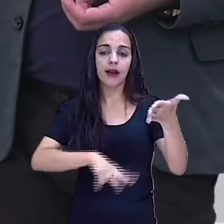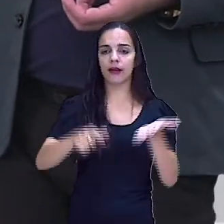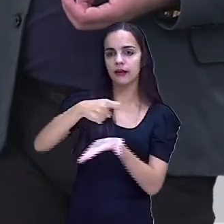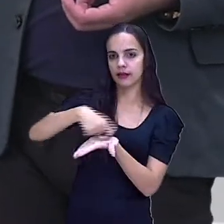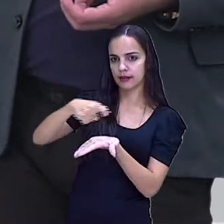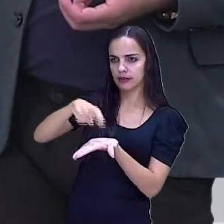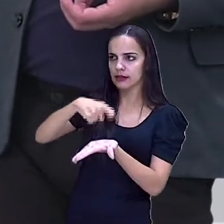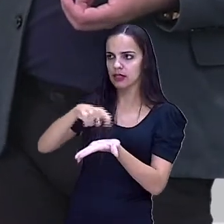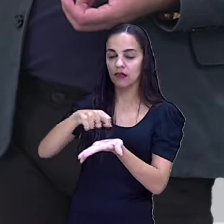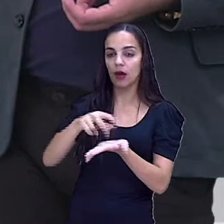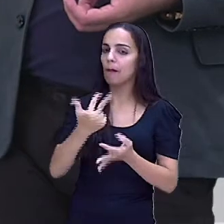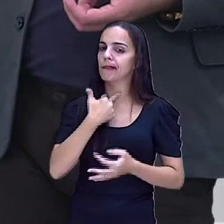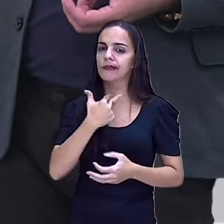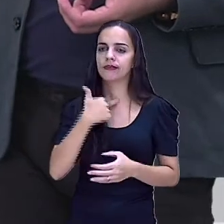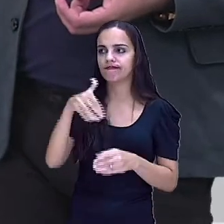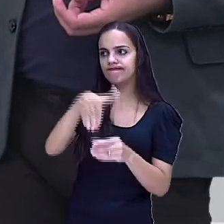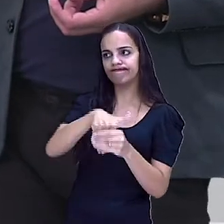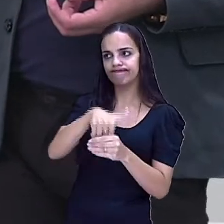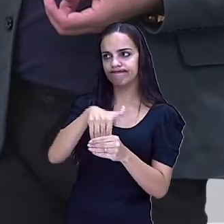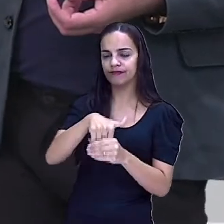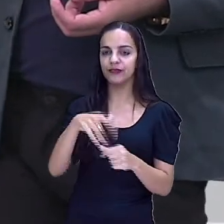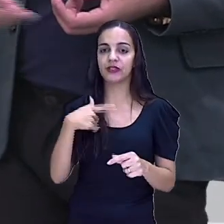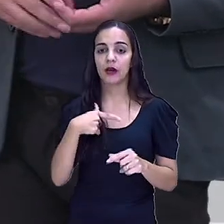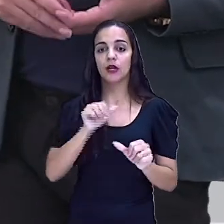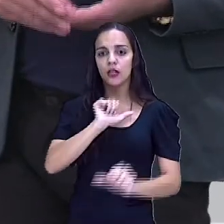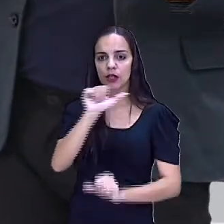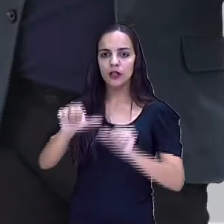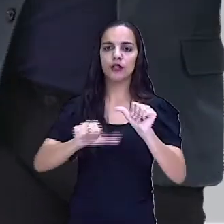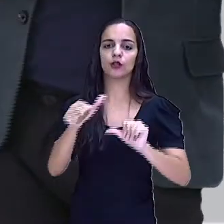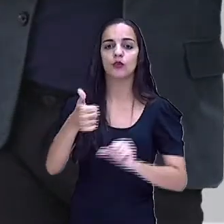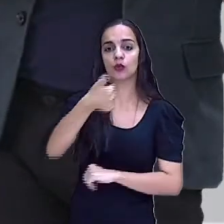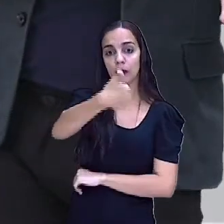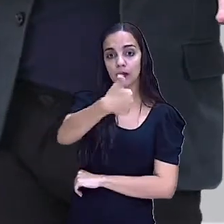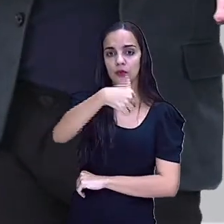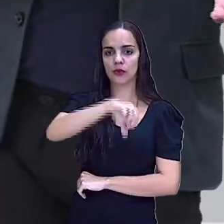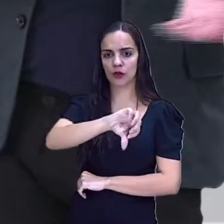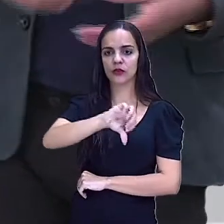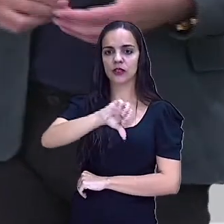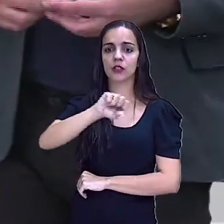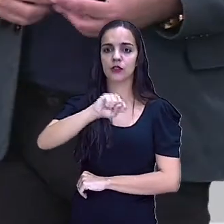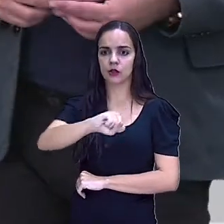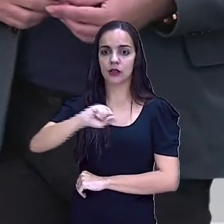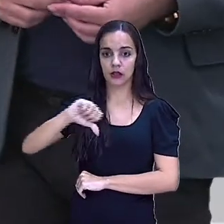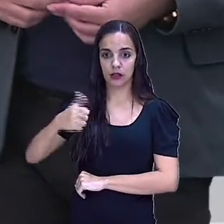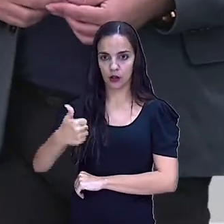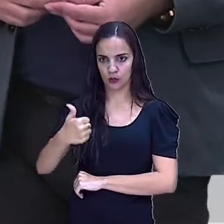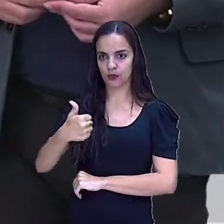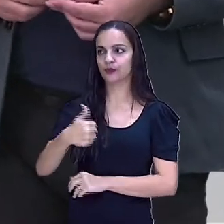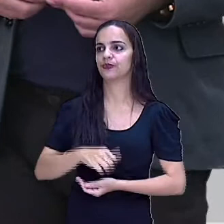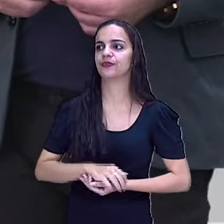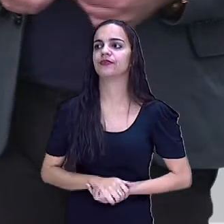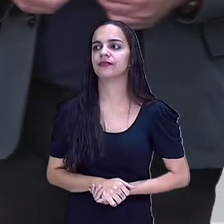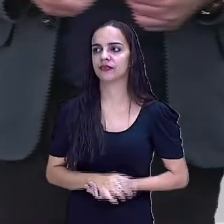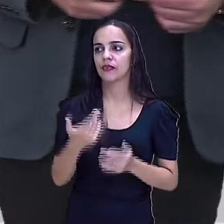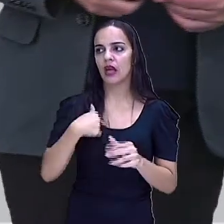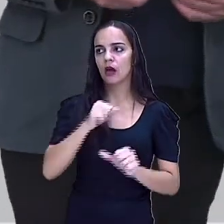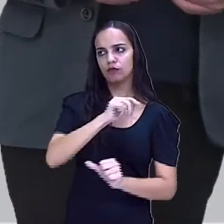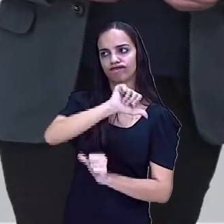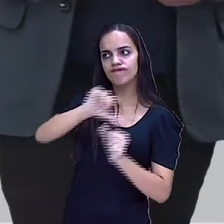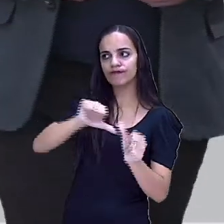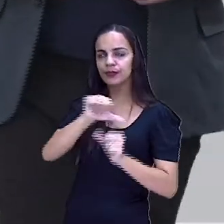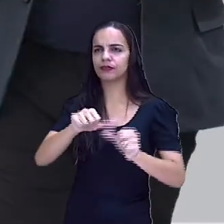o qual só foi obtido em 1988, há 33 anos atrás. Além